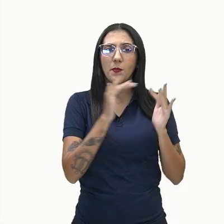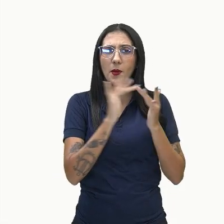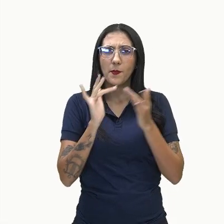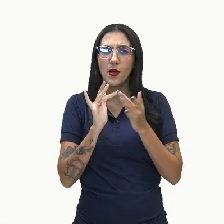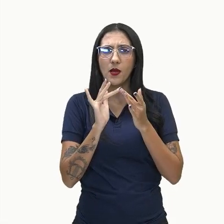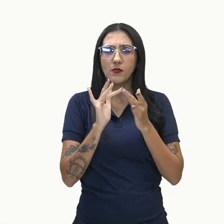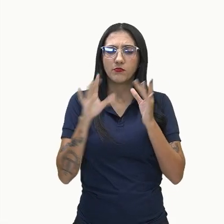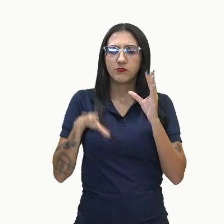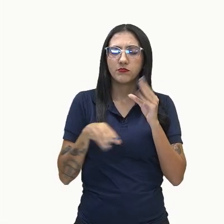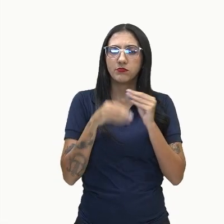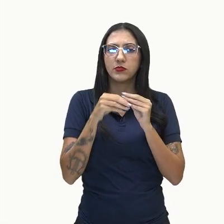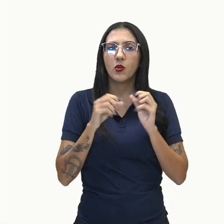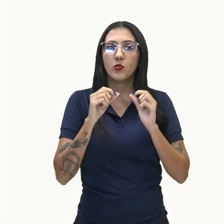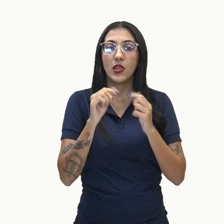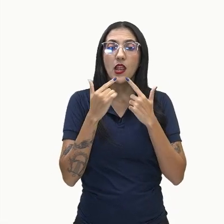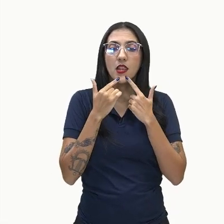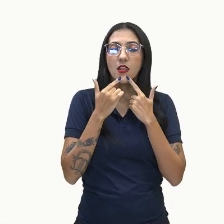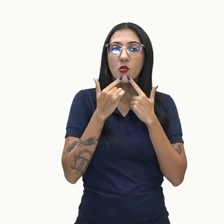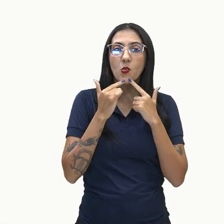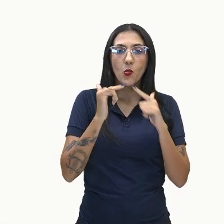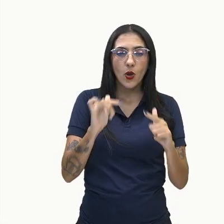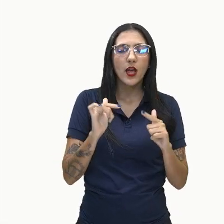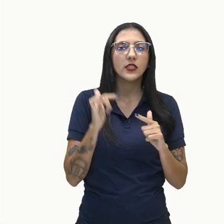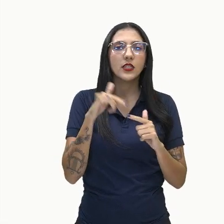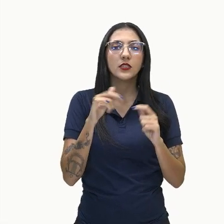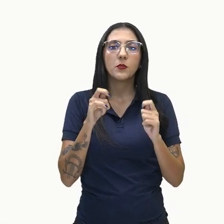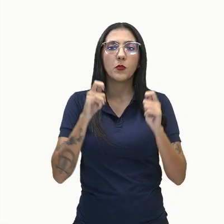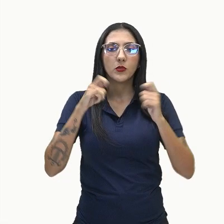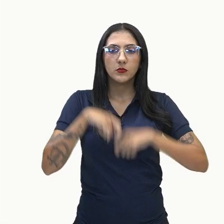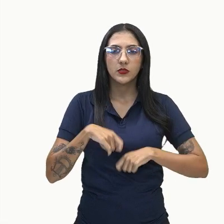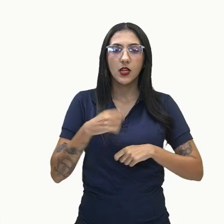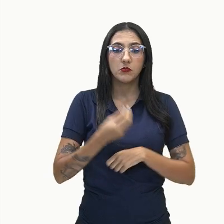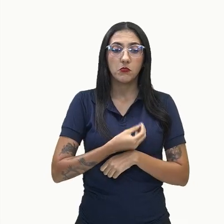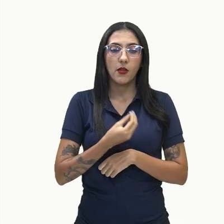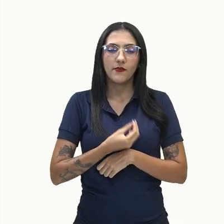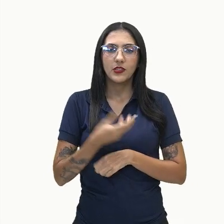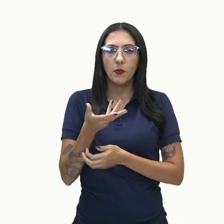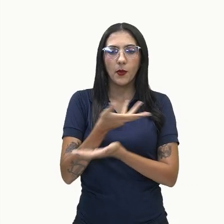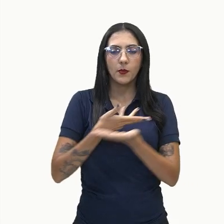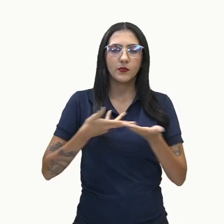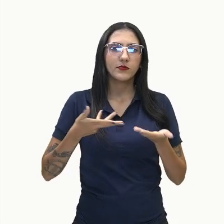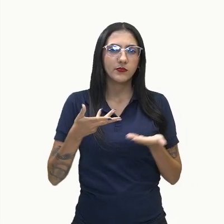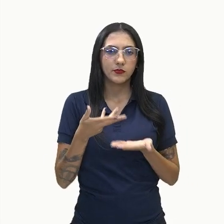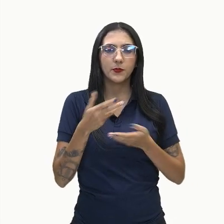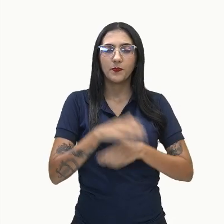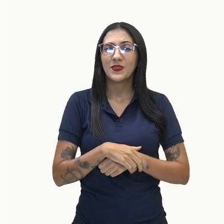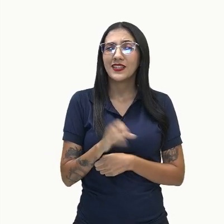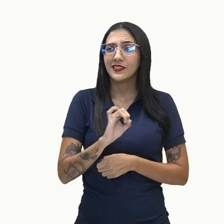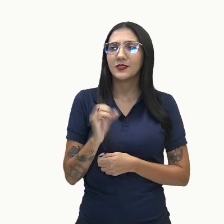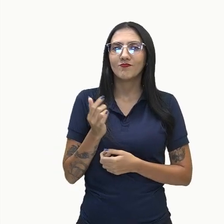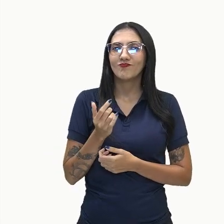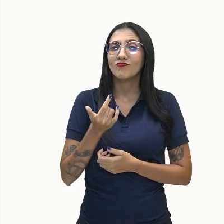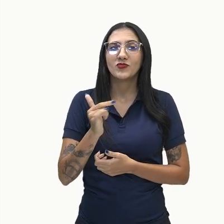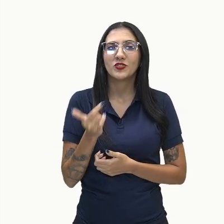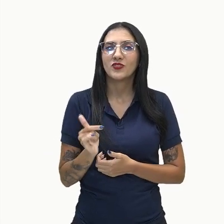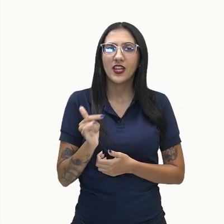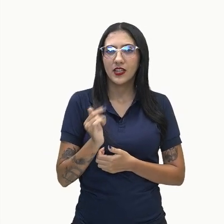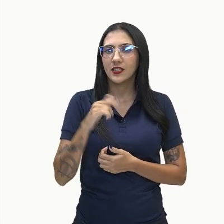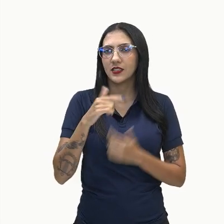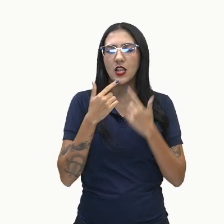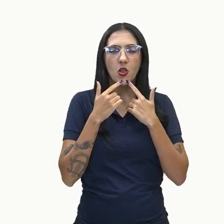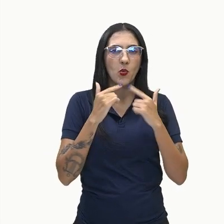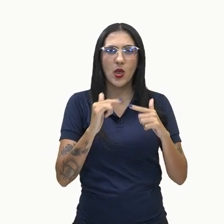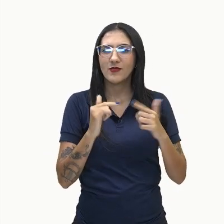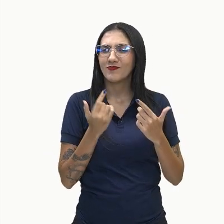que possibilita a vida em sociedade. Sem a linguagem,